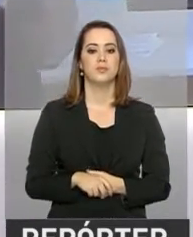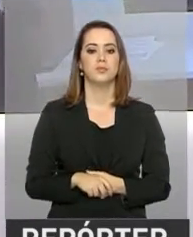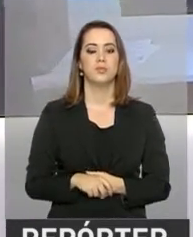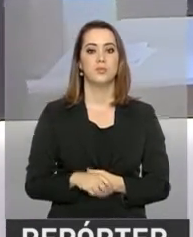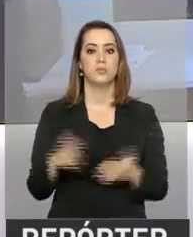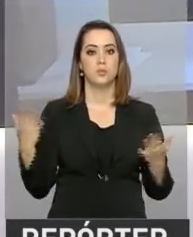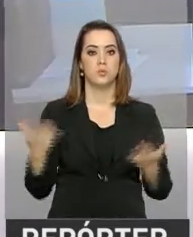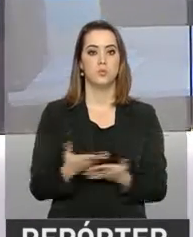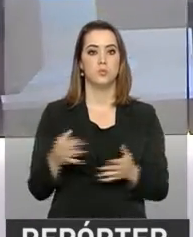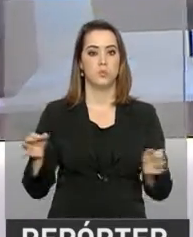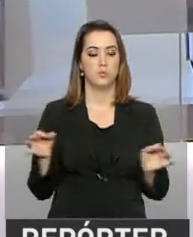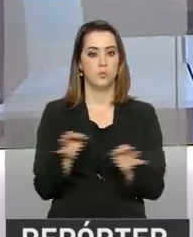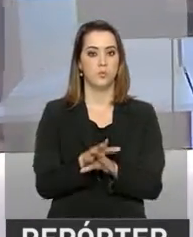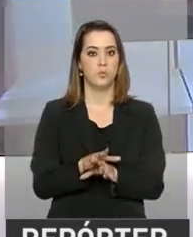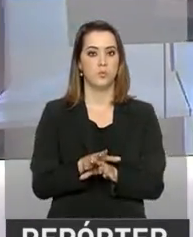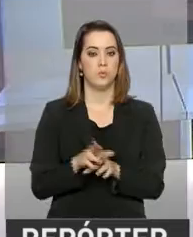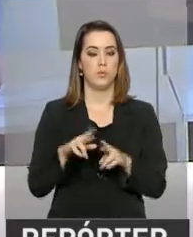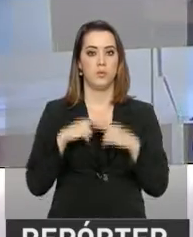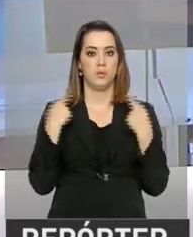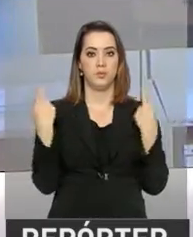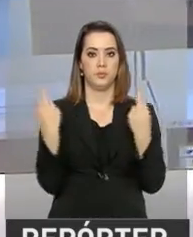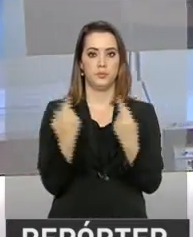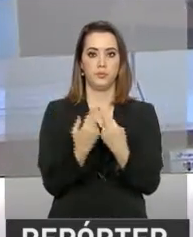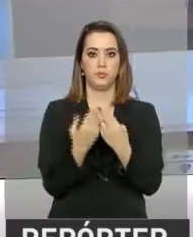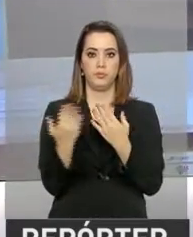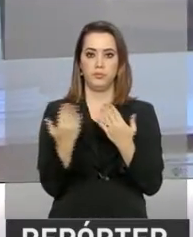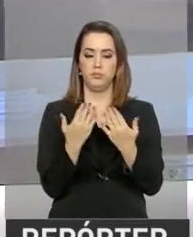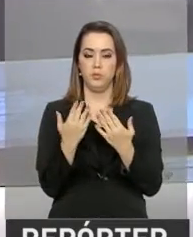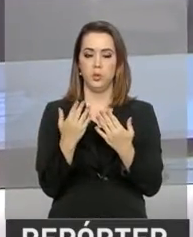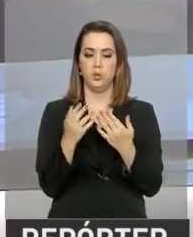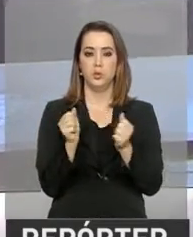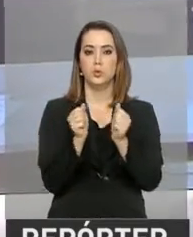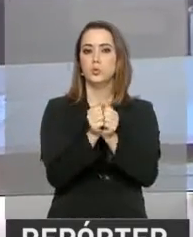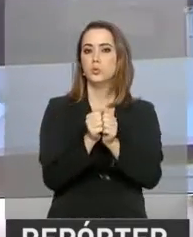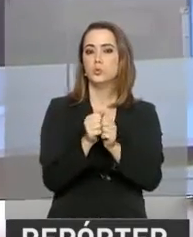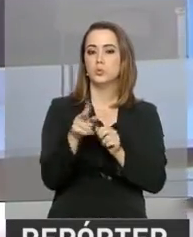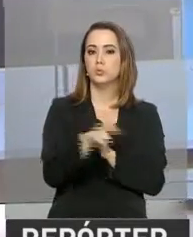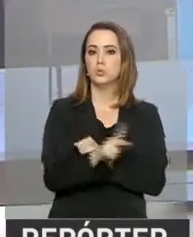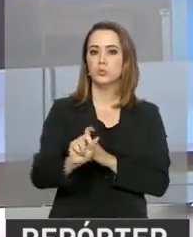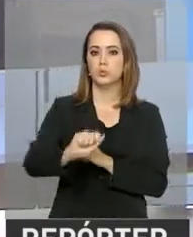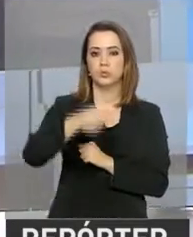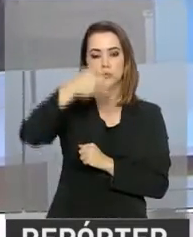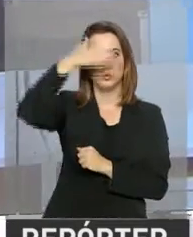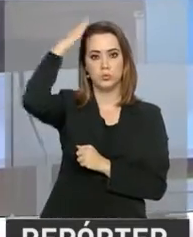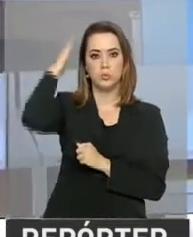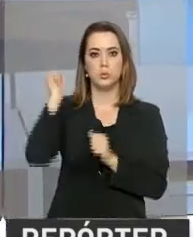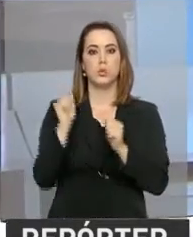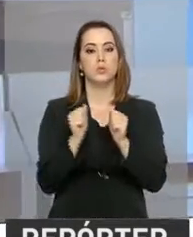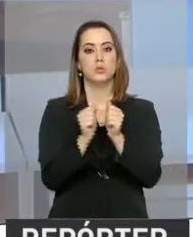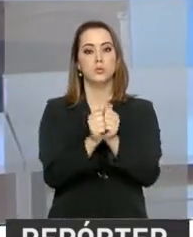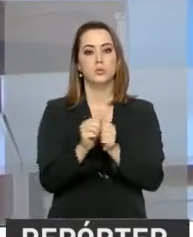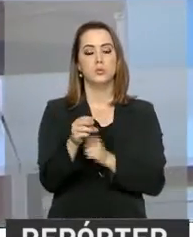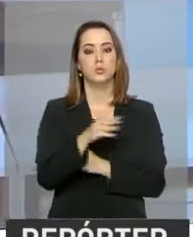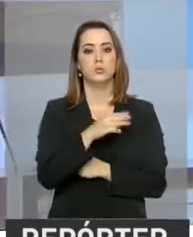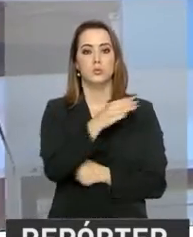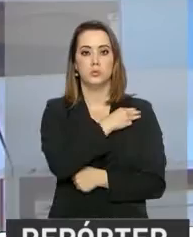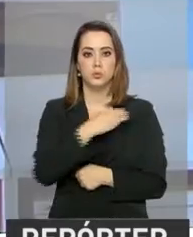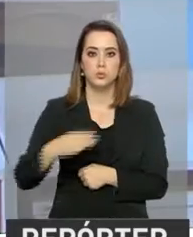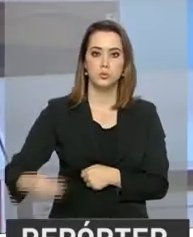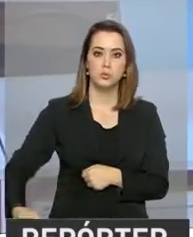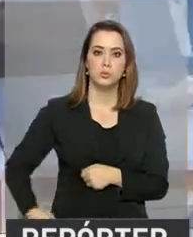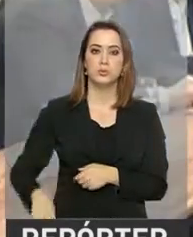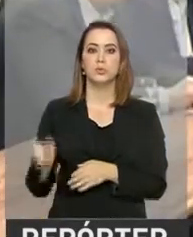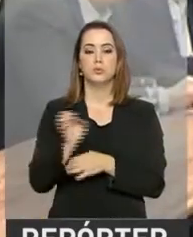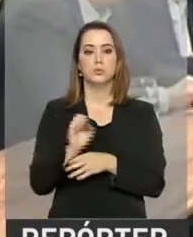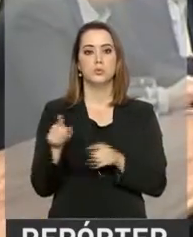Terminou agora há pouco em São Paulo a reunião entre o presidente em exercício Michel Temer, ministros de Estado e representantes do Congresso